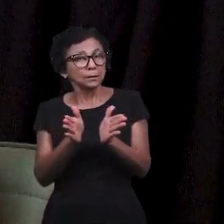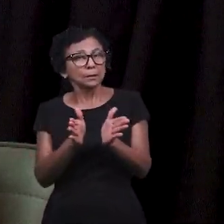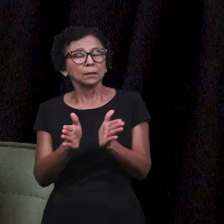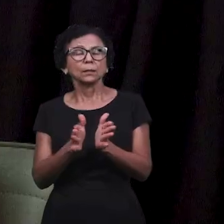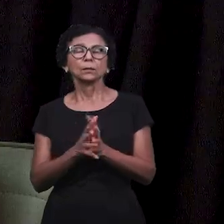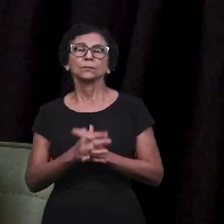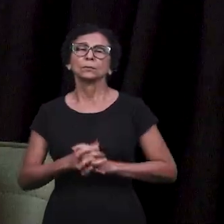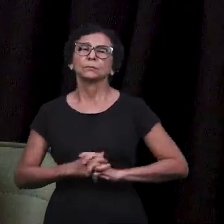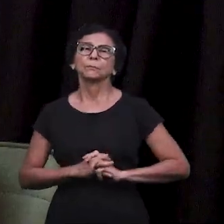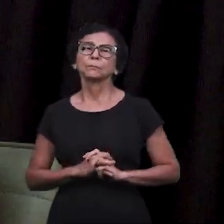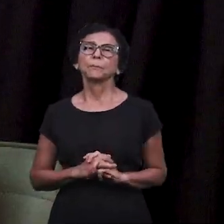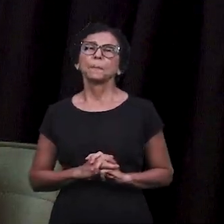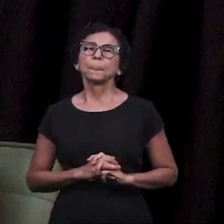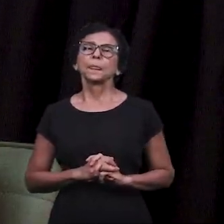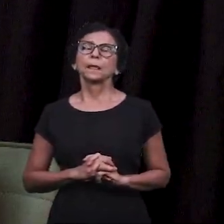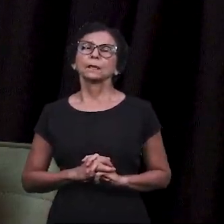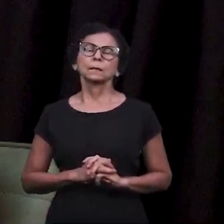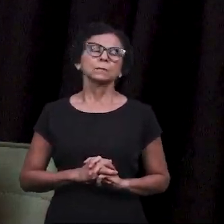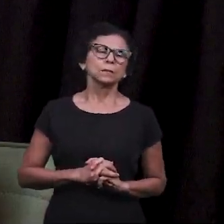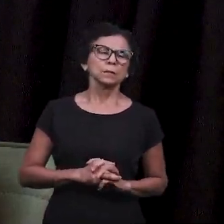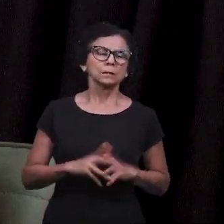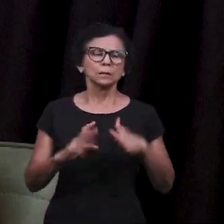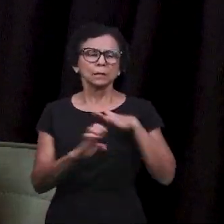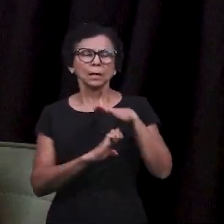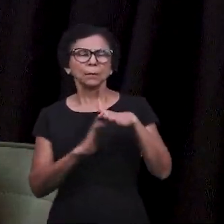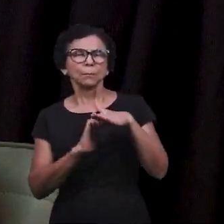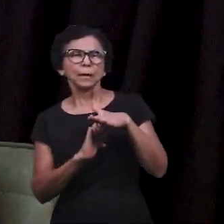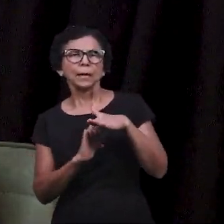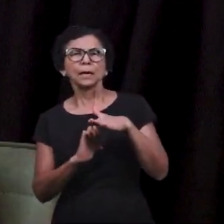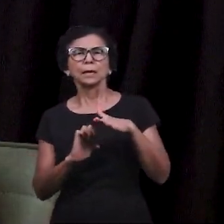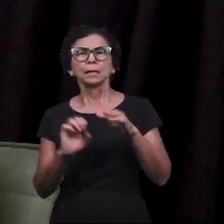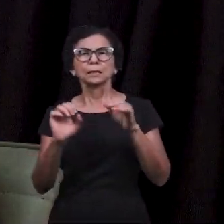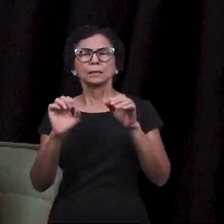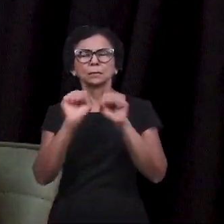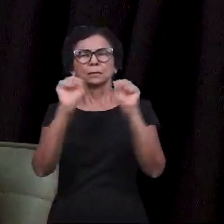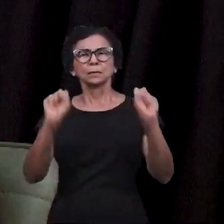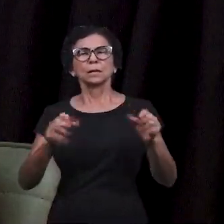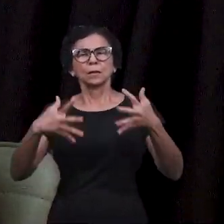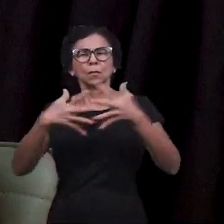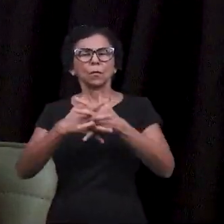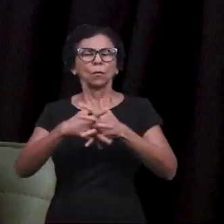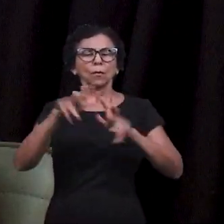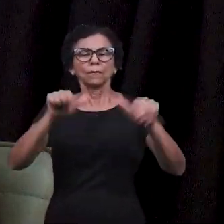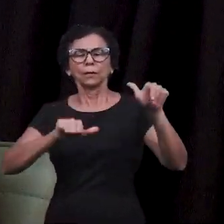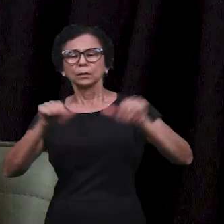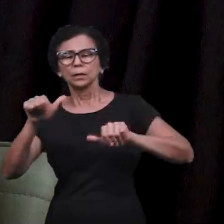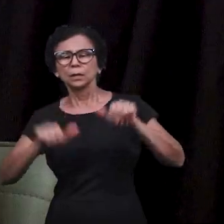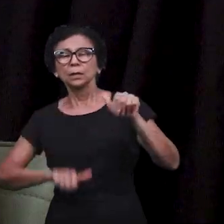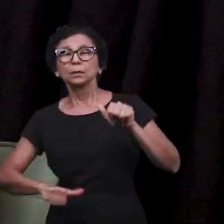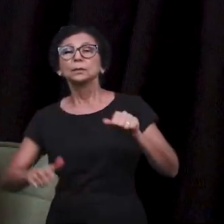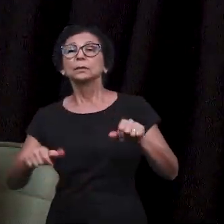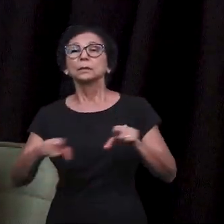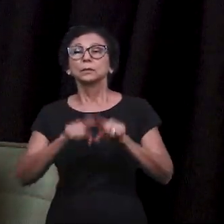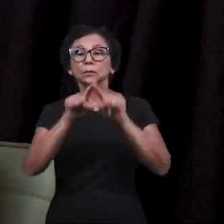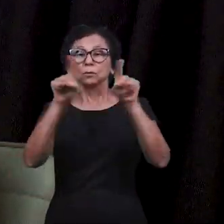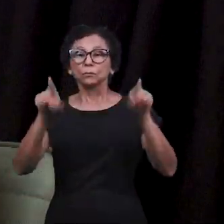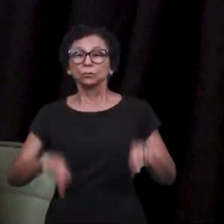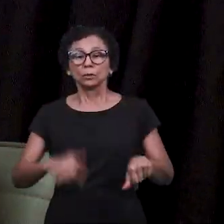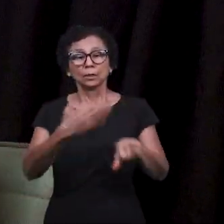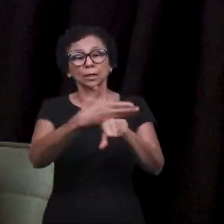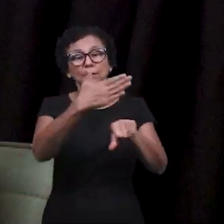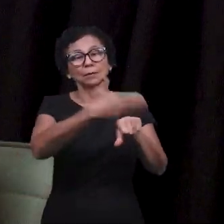conduta acessível, avaliação periódica do programa de compliance, treinamento é fundamental. Não adianta você desenvolver um programa